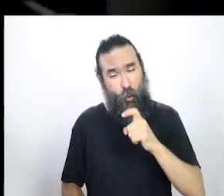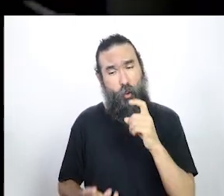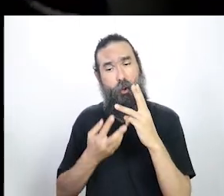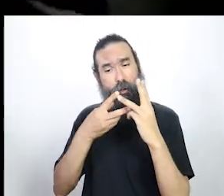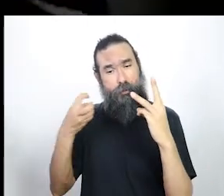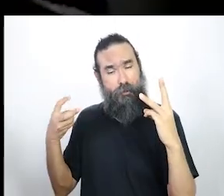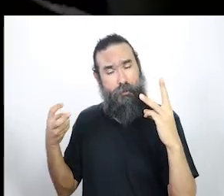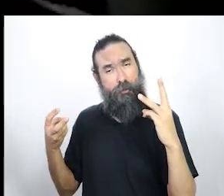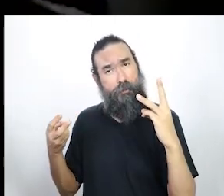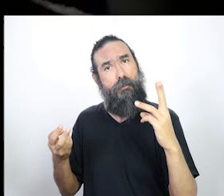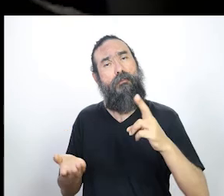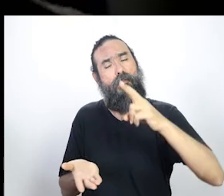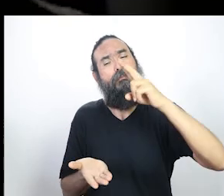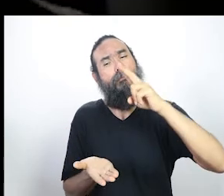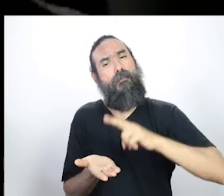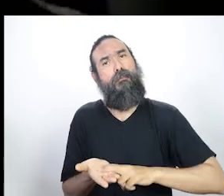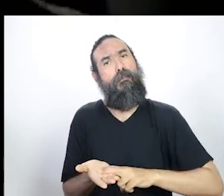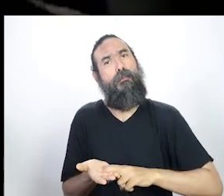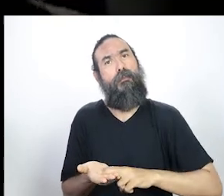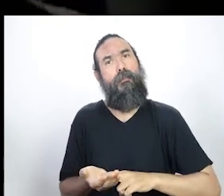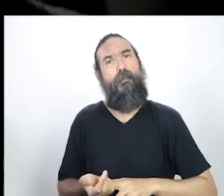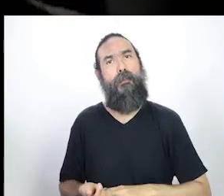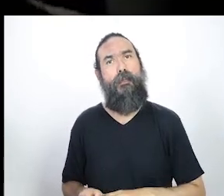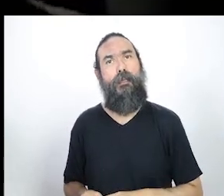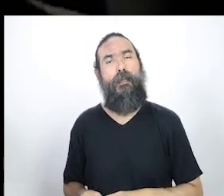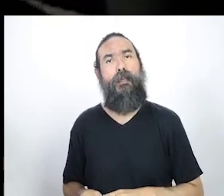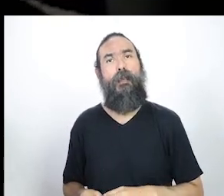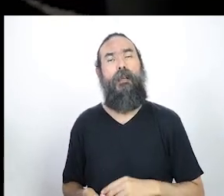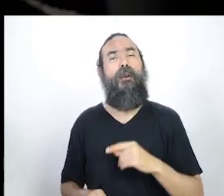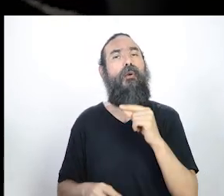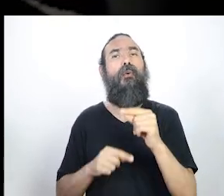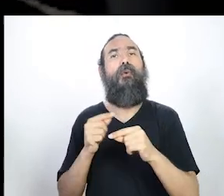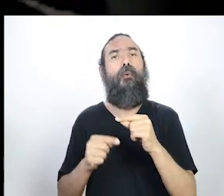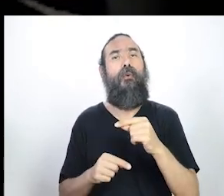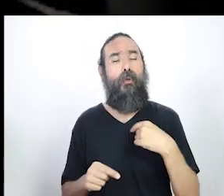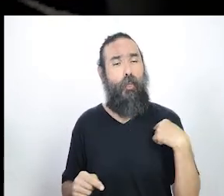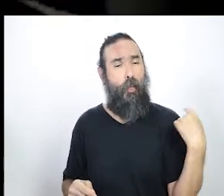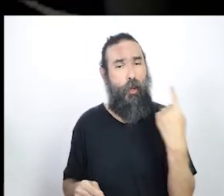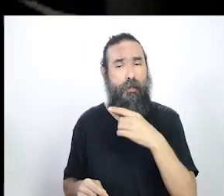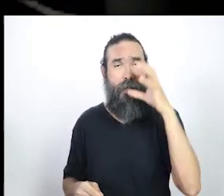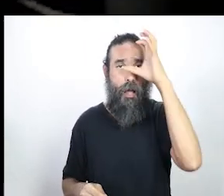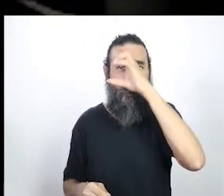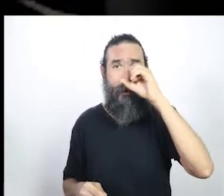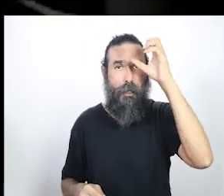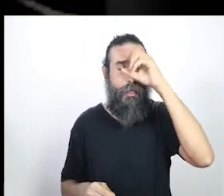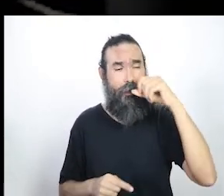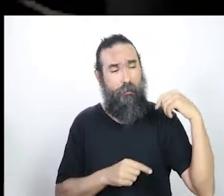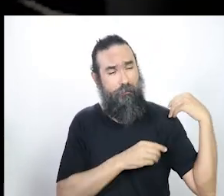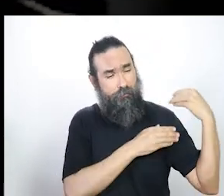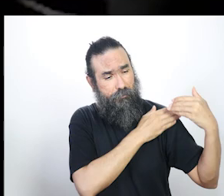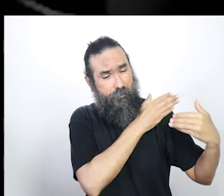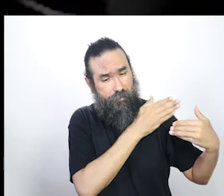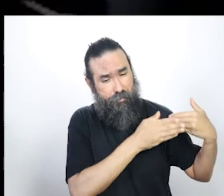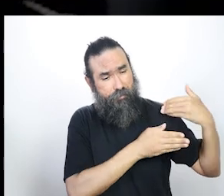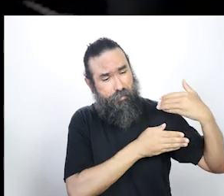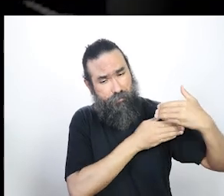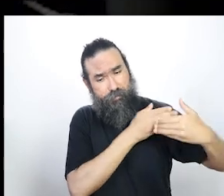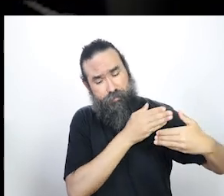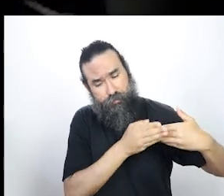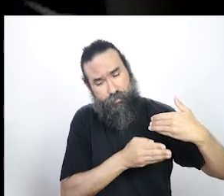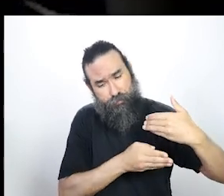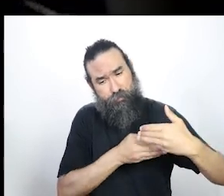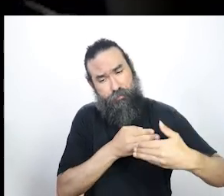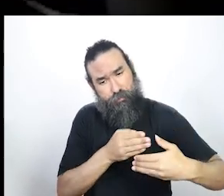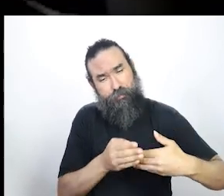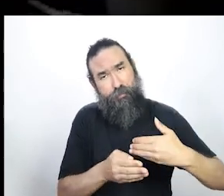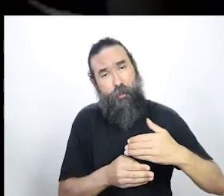ser, né? E tudo isso vem através de tudo que nós aprendemos, de geração em